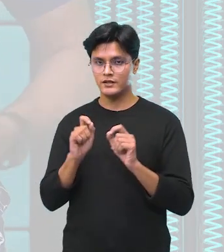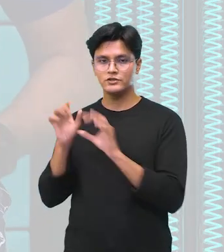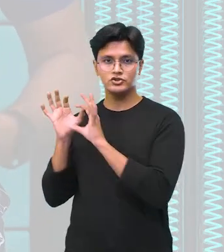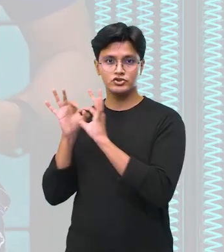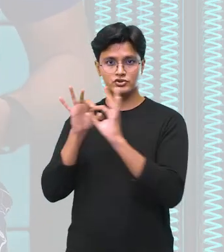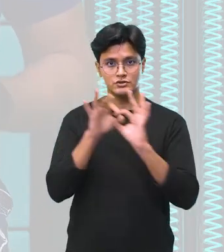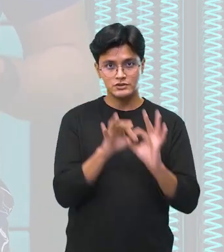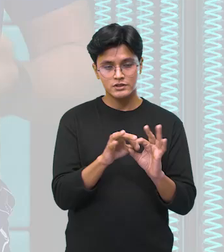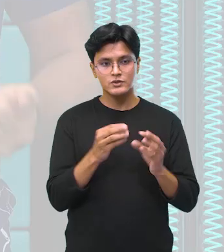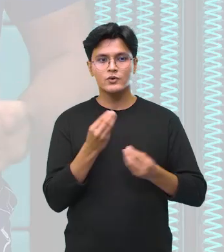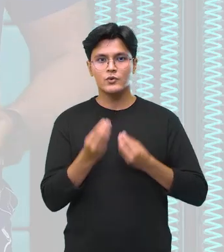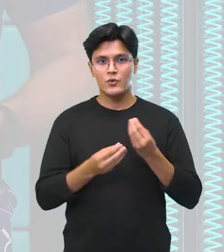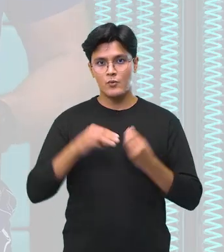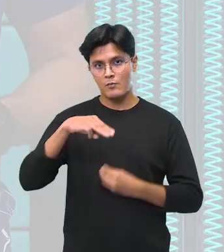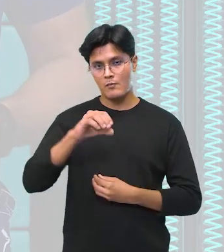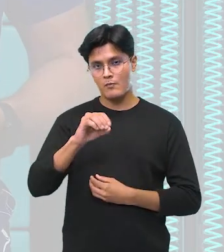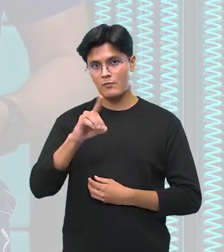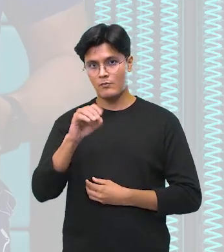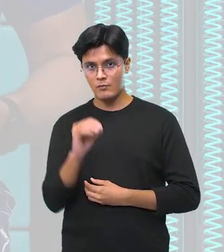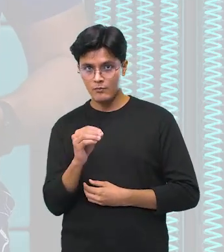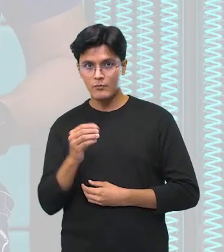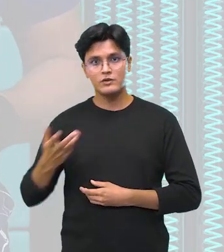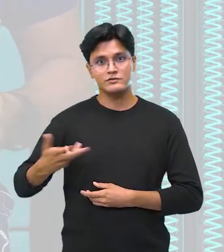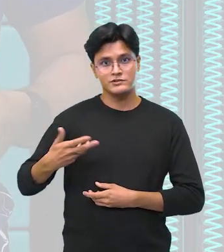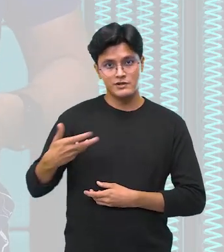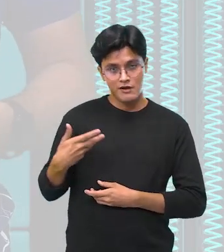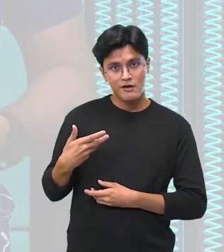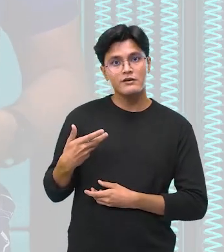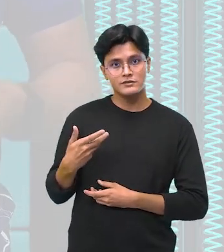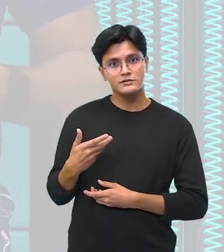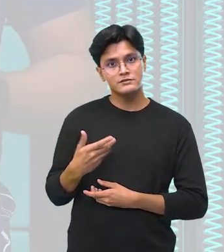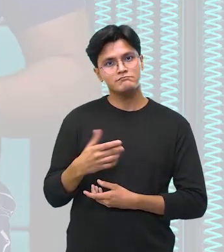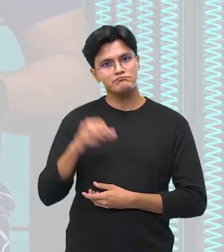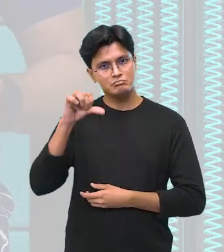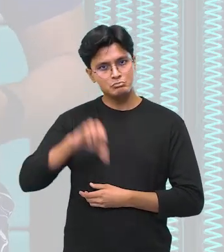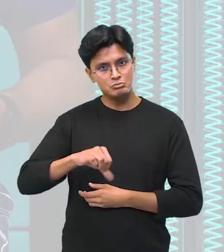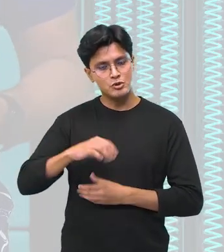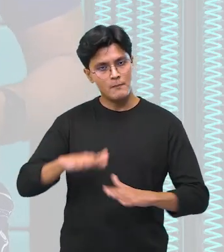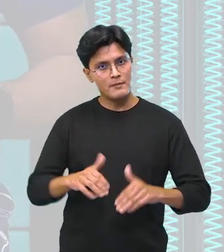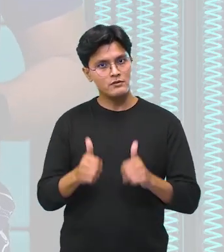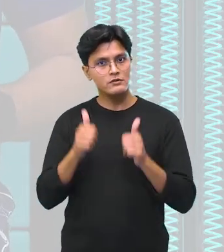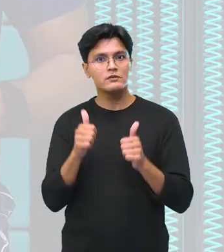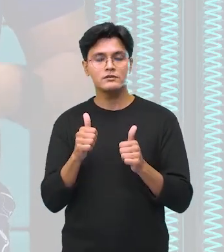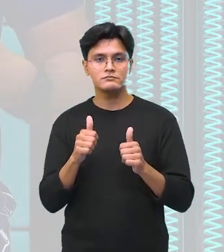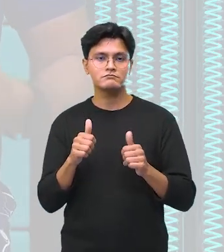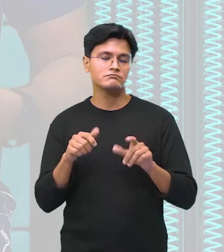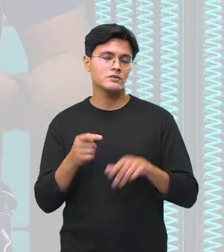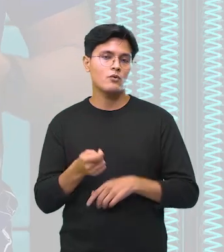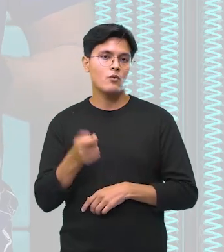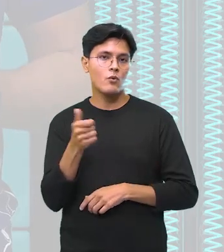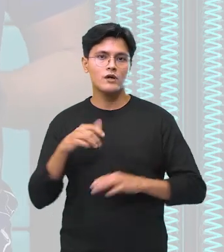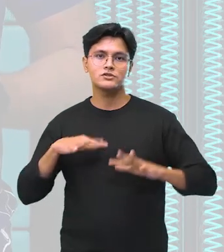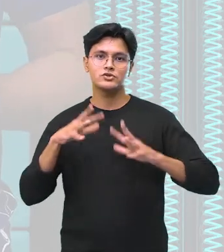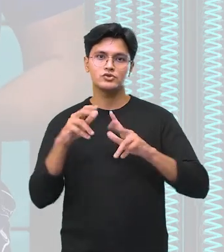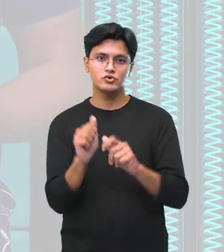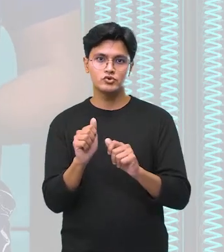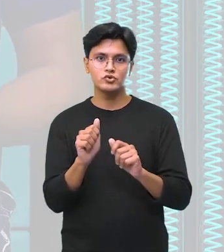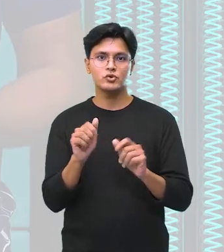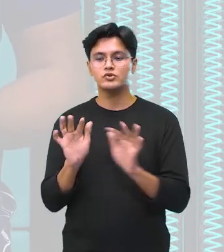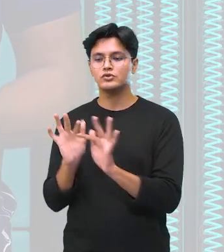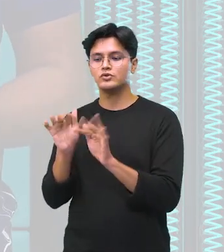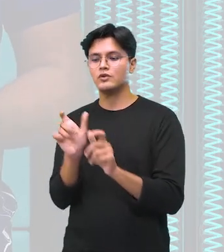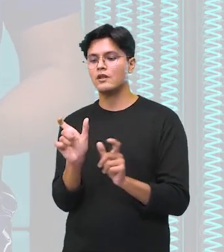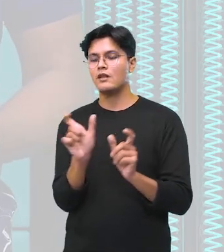de modo, ó, bem, mal, depressa, devagar, assim, melhor, pior, e quase todos